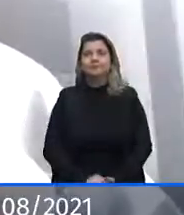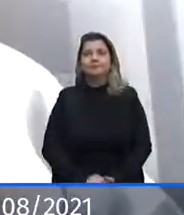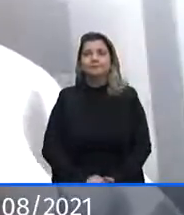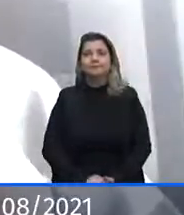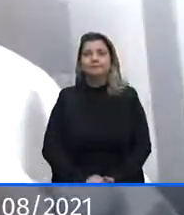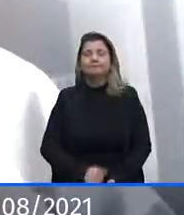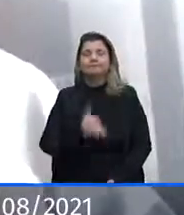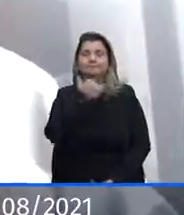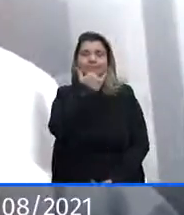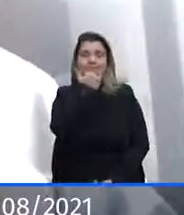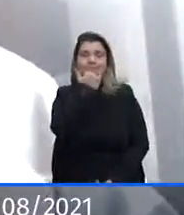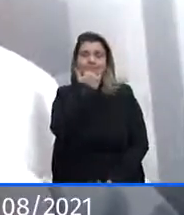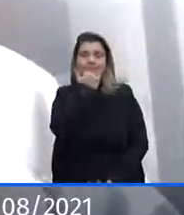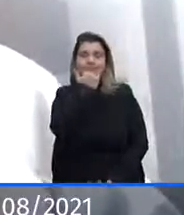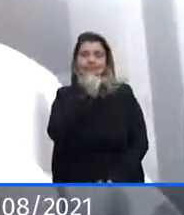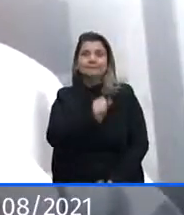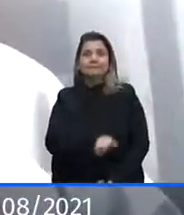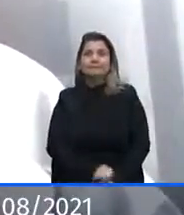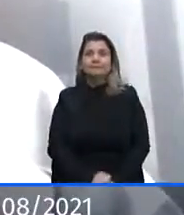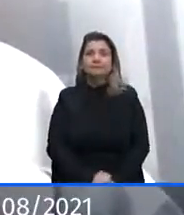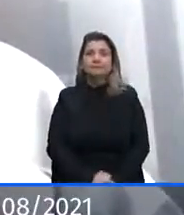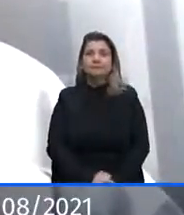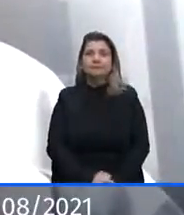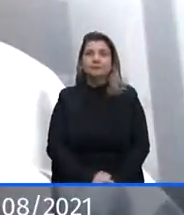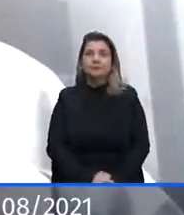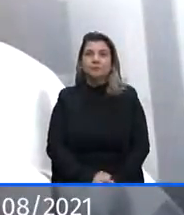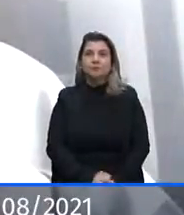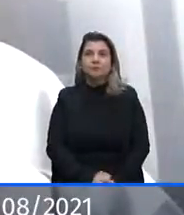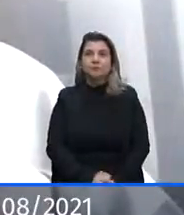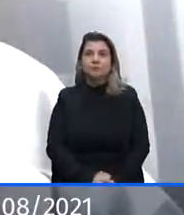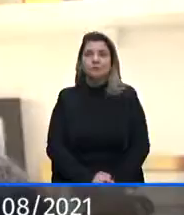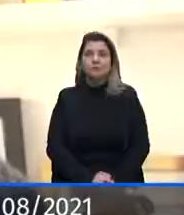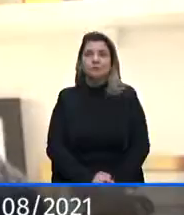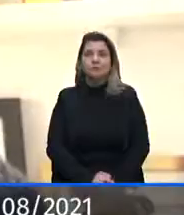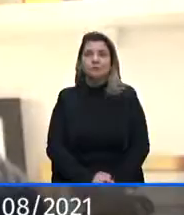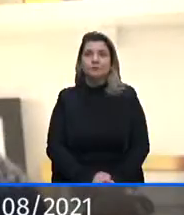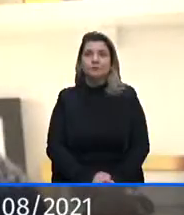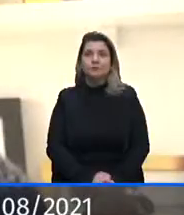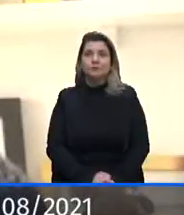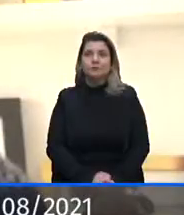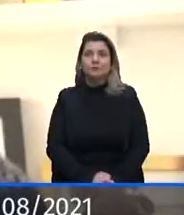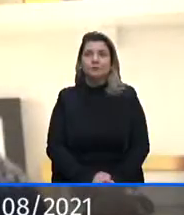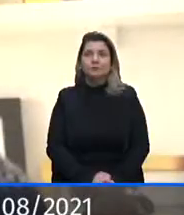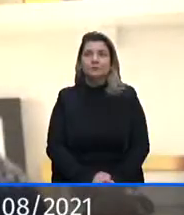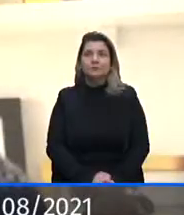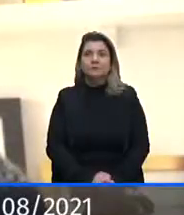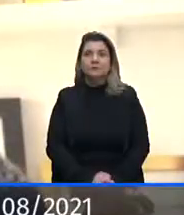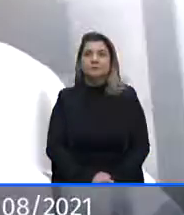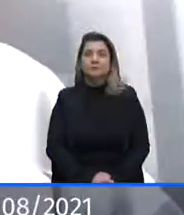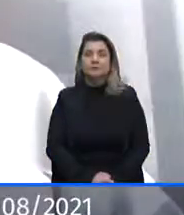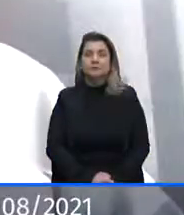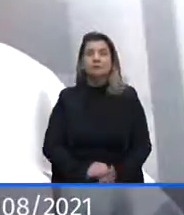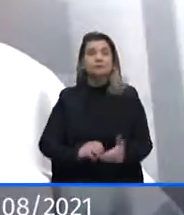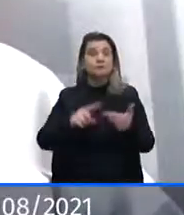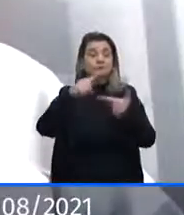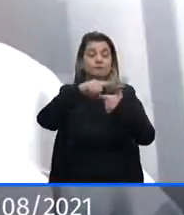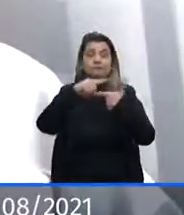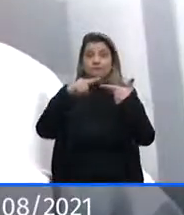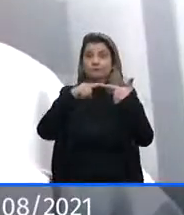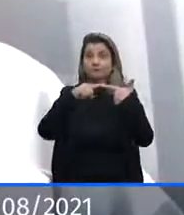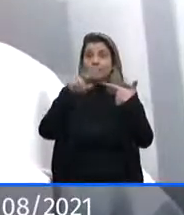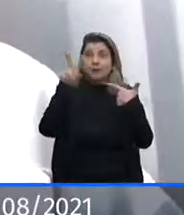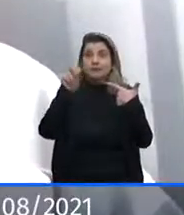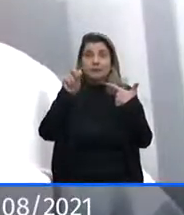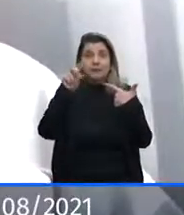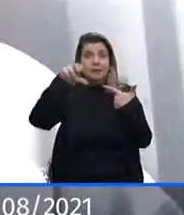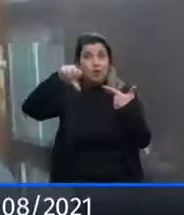Perdão. Não, 7? Não. Item 7. Deixa eu ver aqui. Todos distribuídos? Não. Já foram todos. Os dois primeiros, o 39 e o